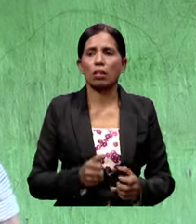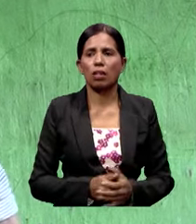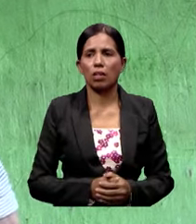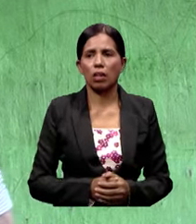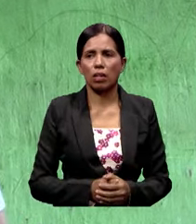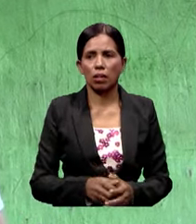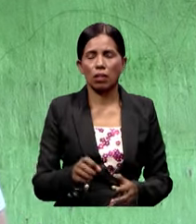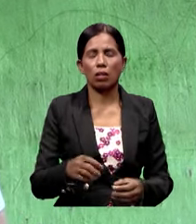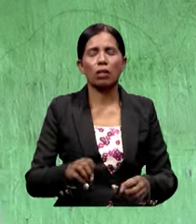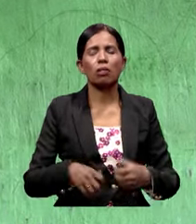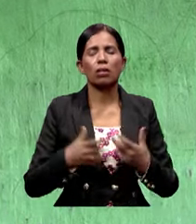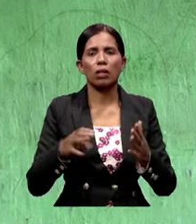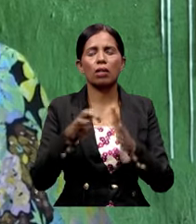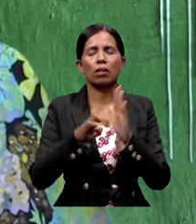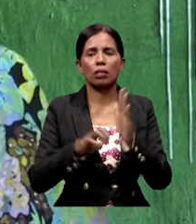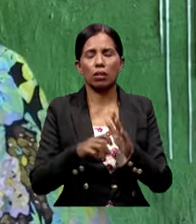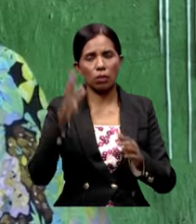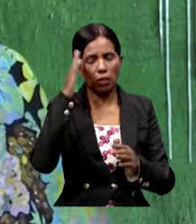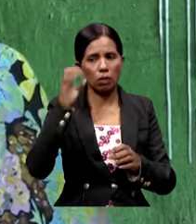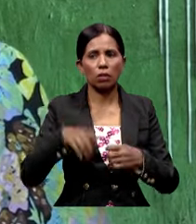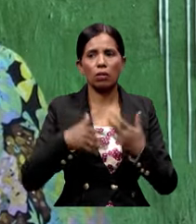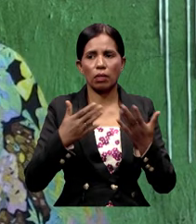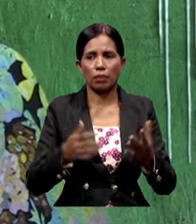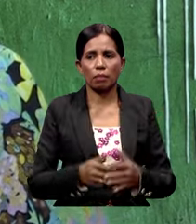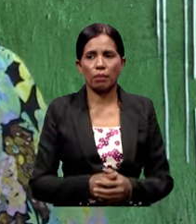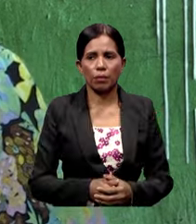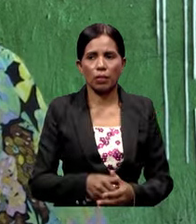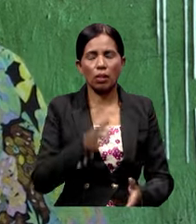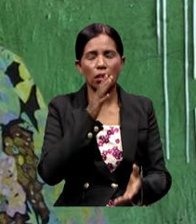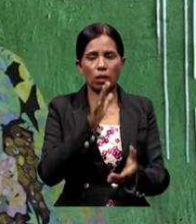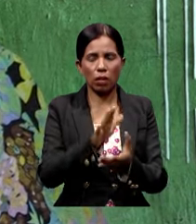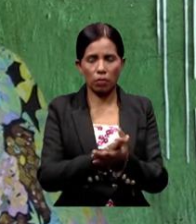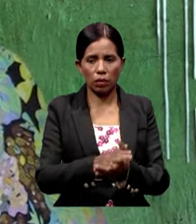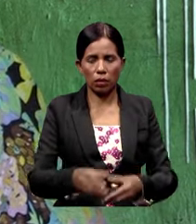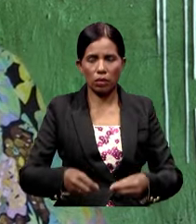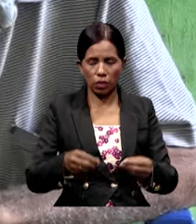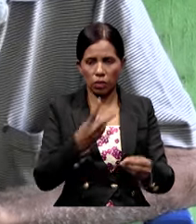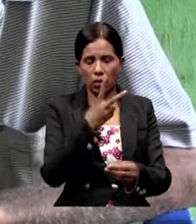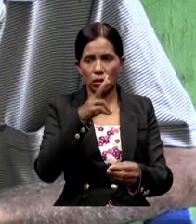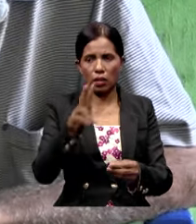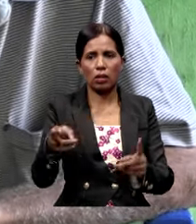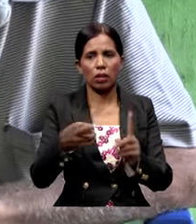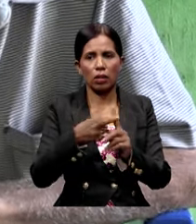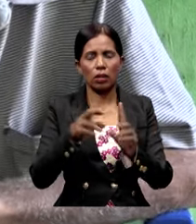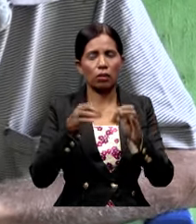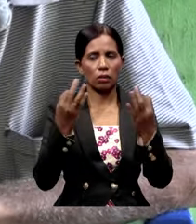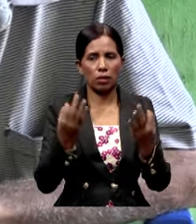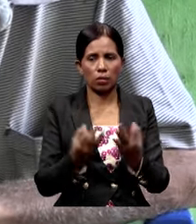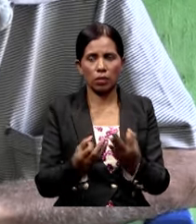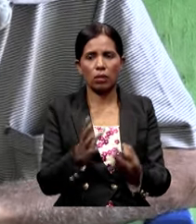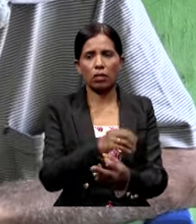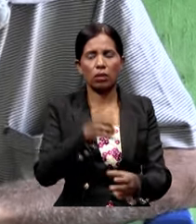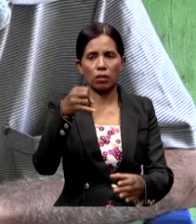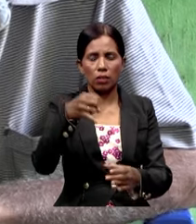kumpur misal hau ne nanza Nune mos kabeng husi Carlos Fosasin antes ira forma familia nia kabeng